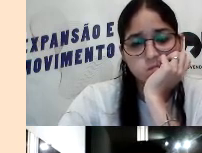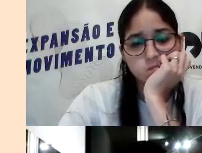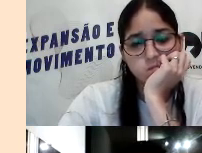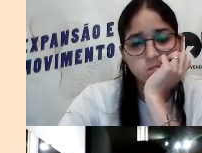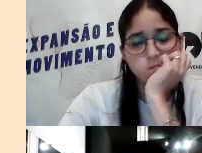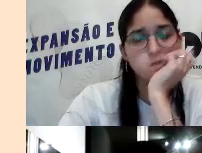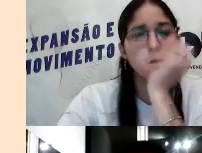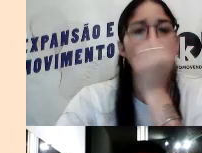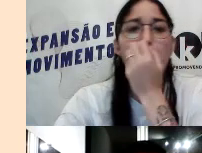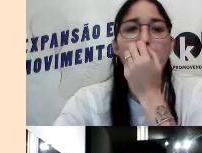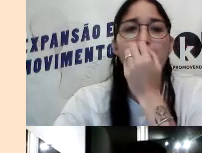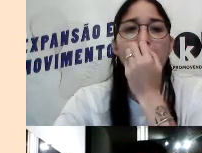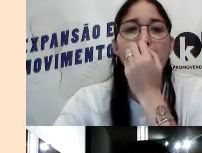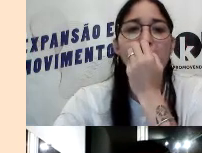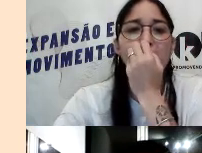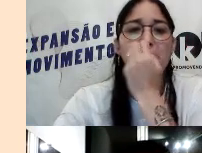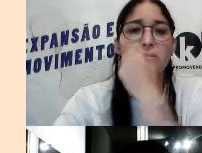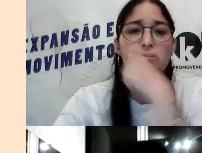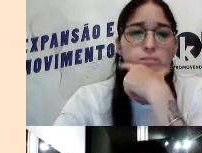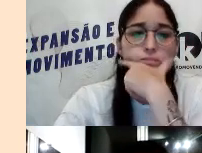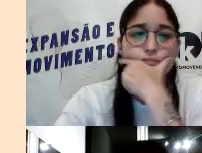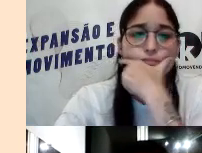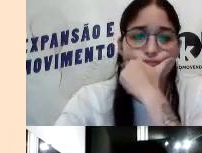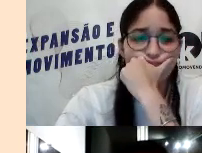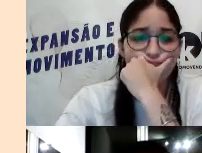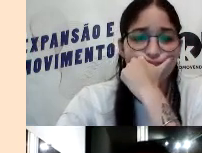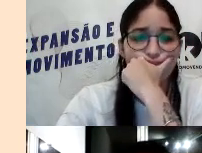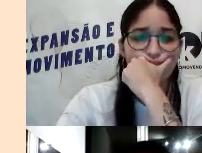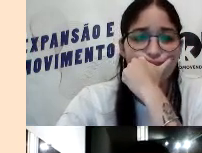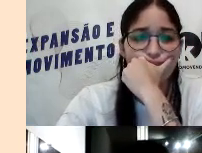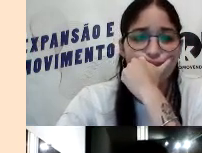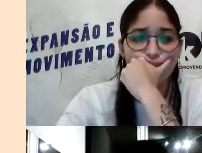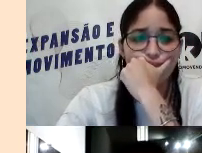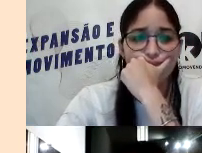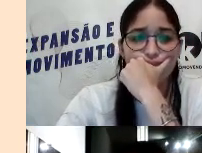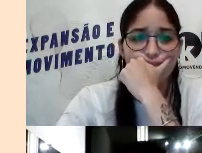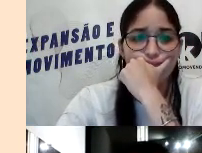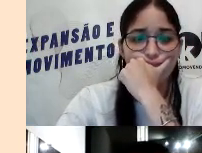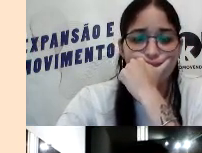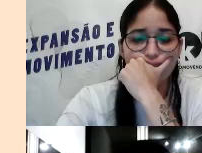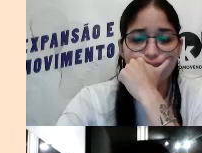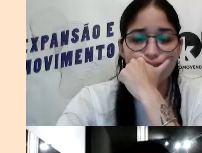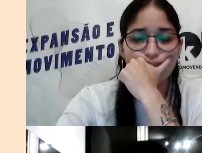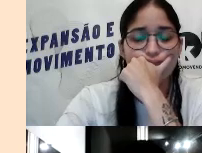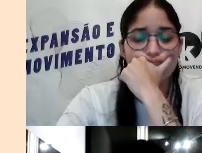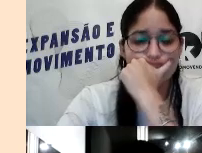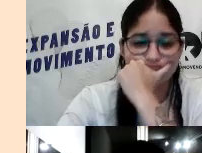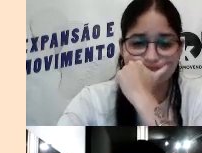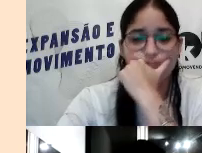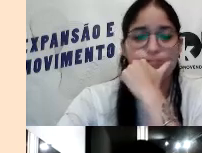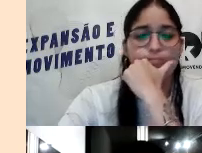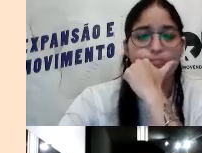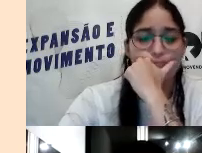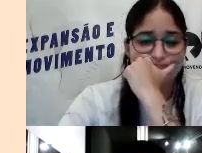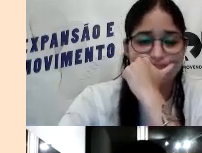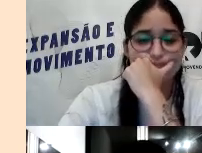bom, isso quer dizer que boa parte das pessoas com deficiência intelectual tem medo da minha profissão, dos meus colegas, de mim,